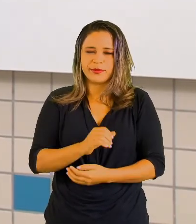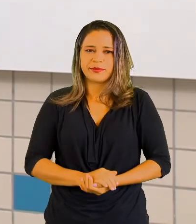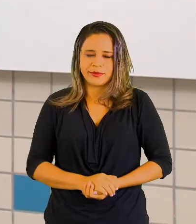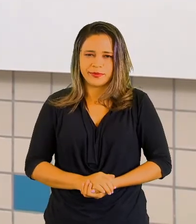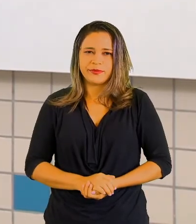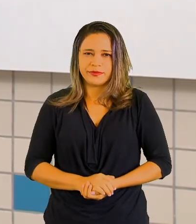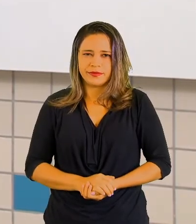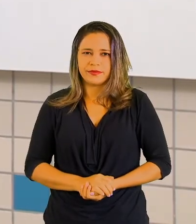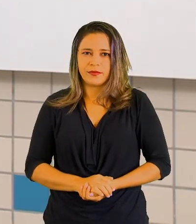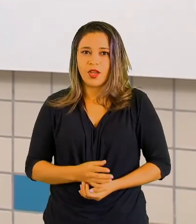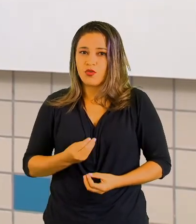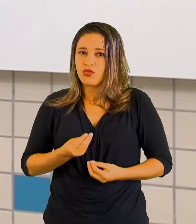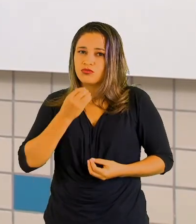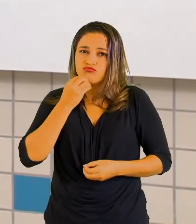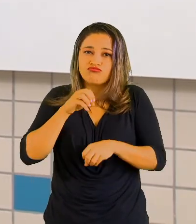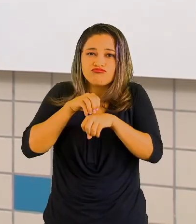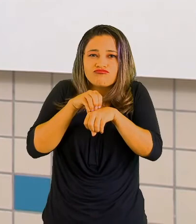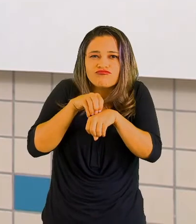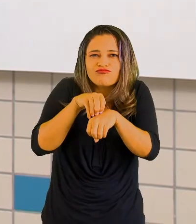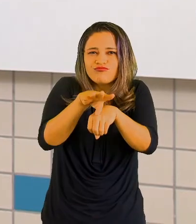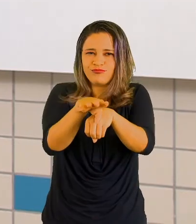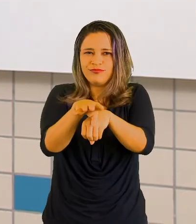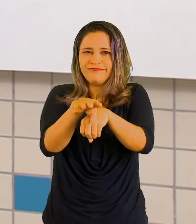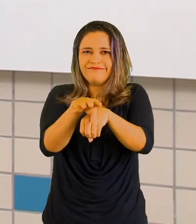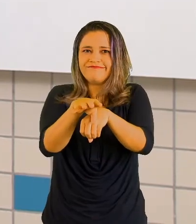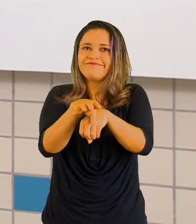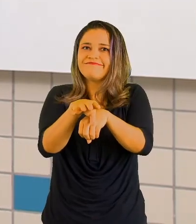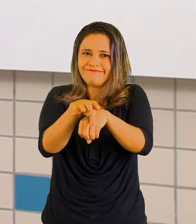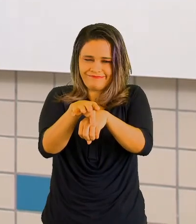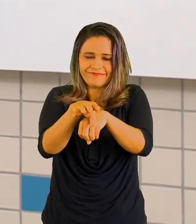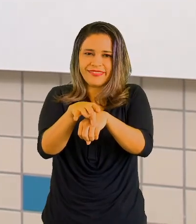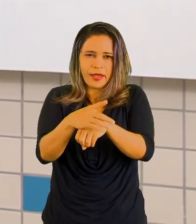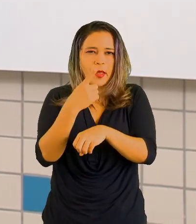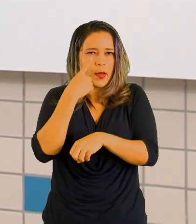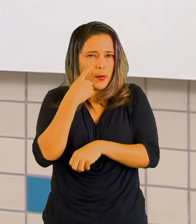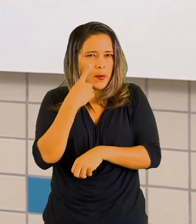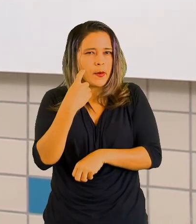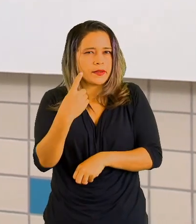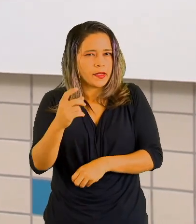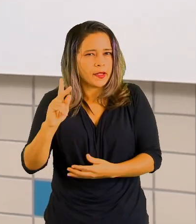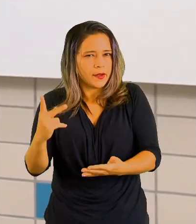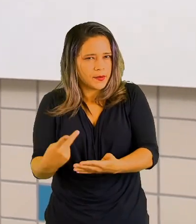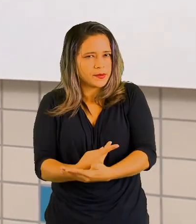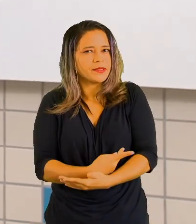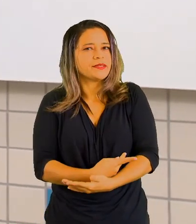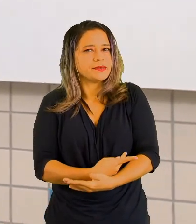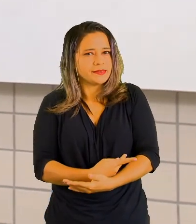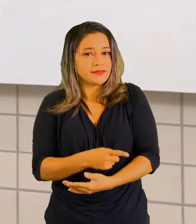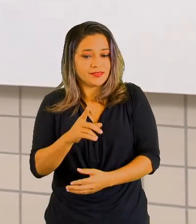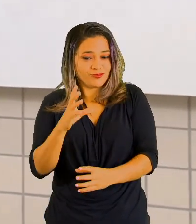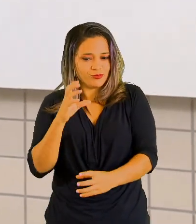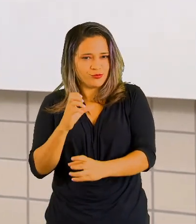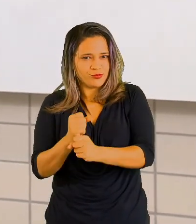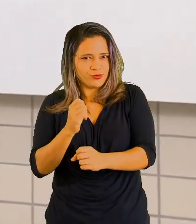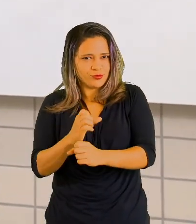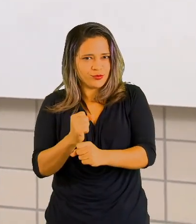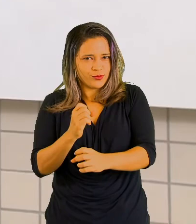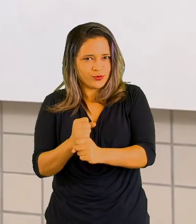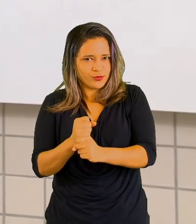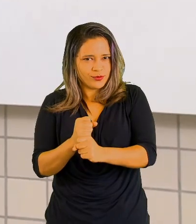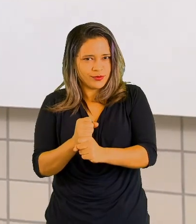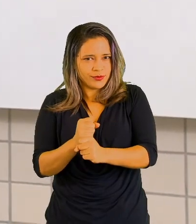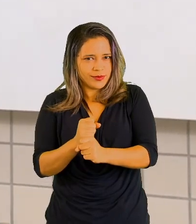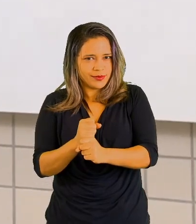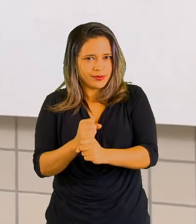estou dando uma dica para vocês que tem alguma coisa interessante que acontece quando você faz a soma de termos, de